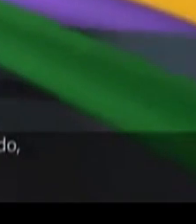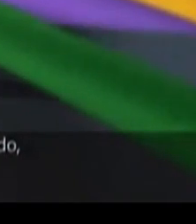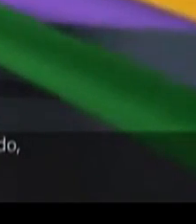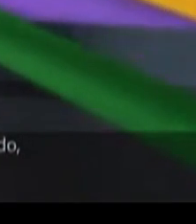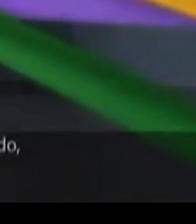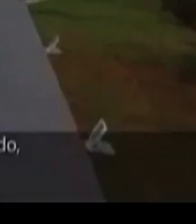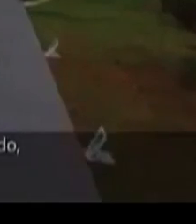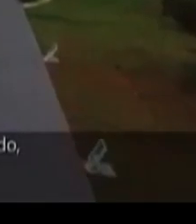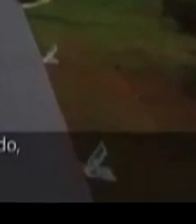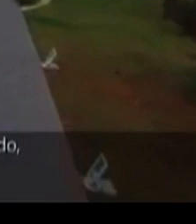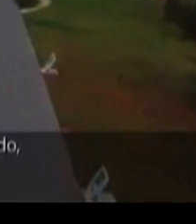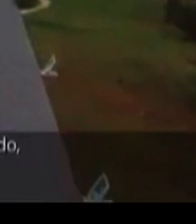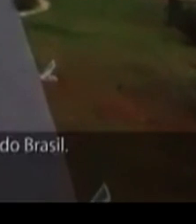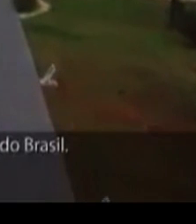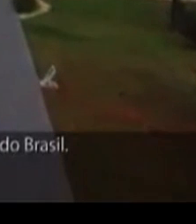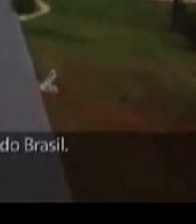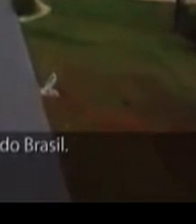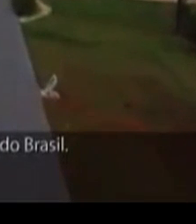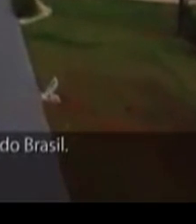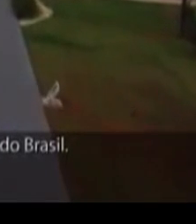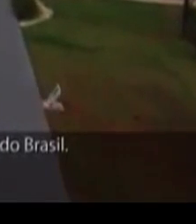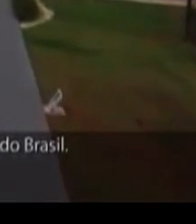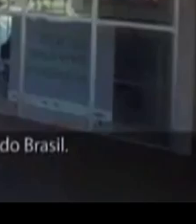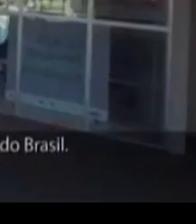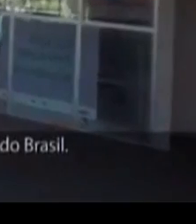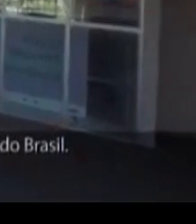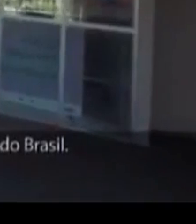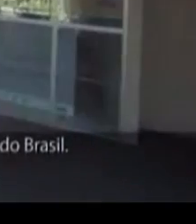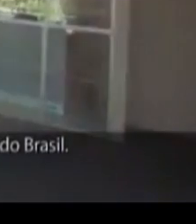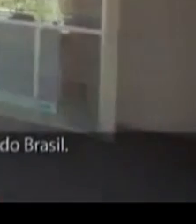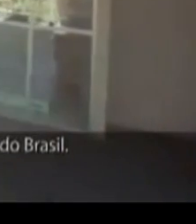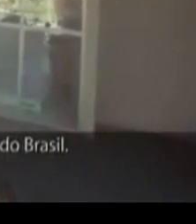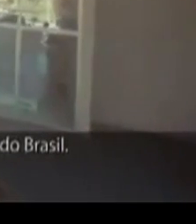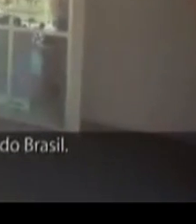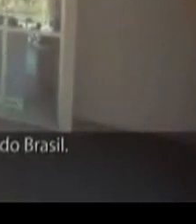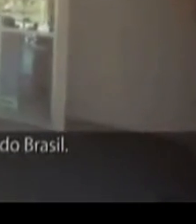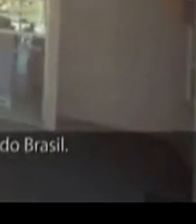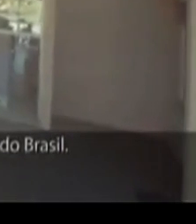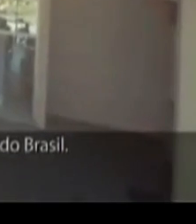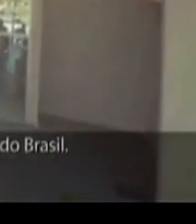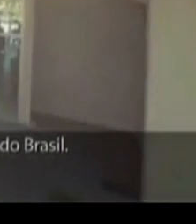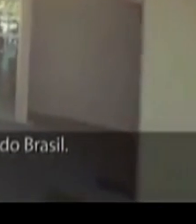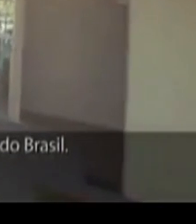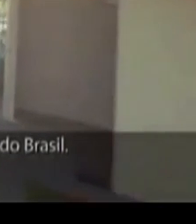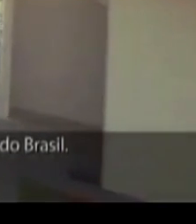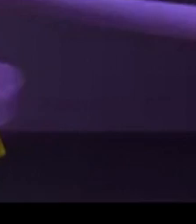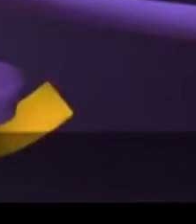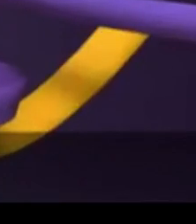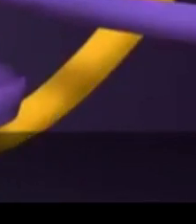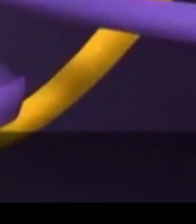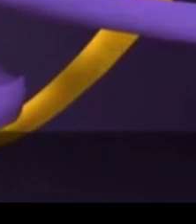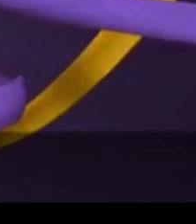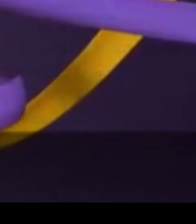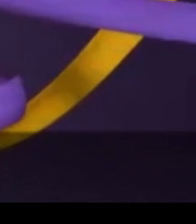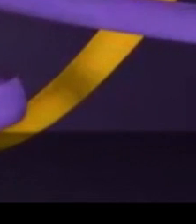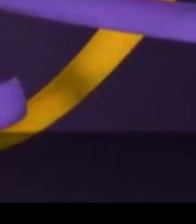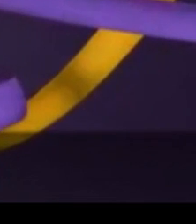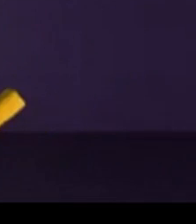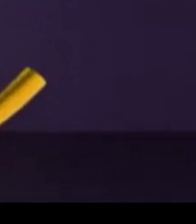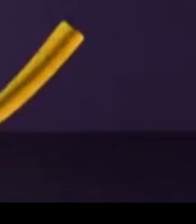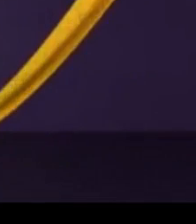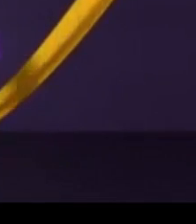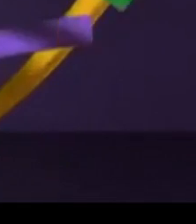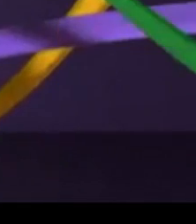da Mulher Brasileira já está funcionando em Campo Grande e, em breve, estará em todas as capitais do Brasil. Porque mais do que